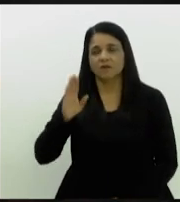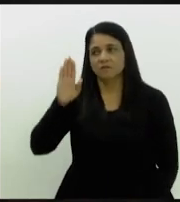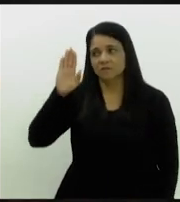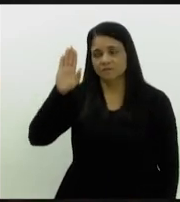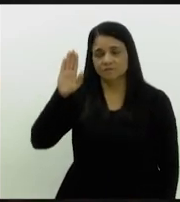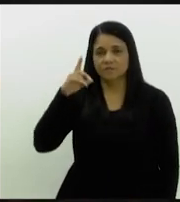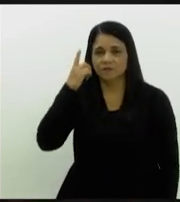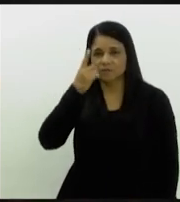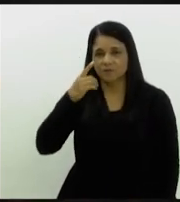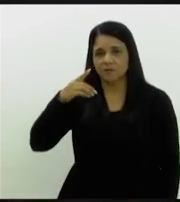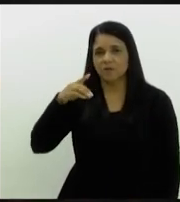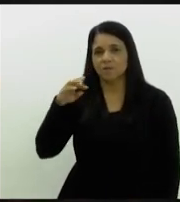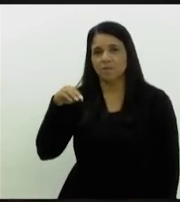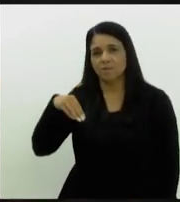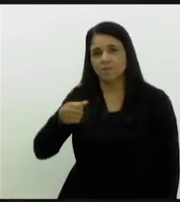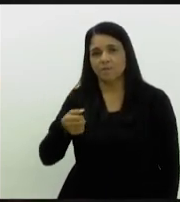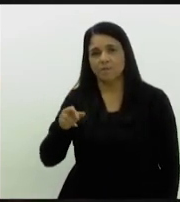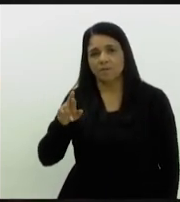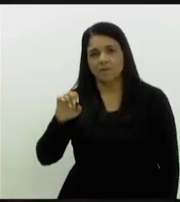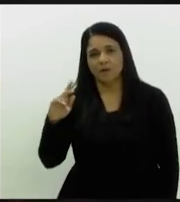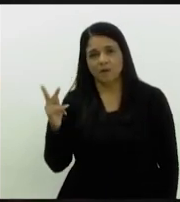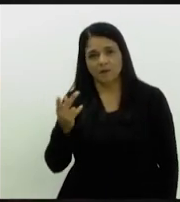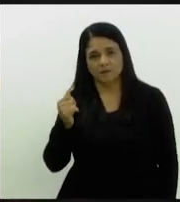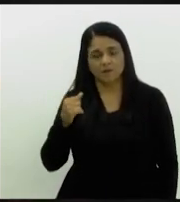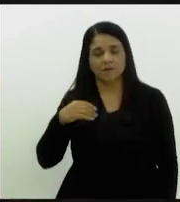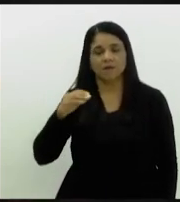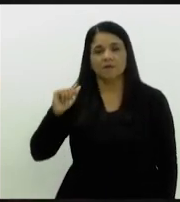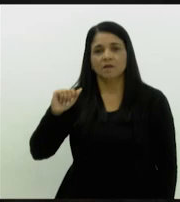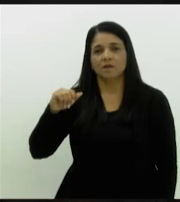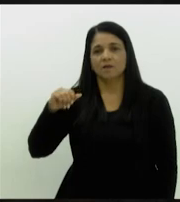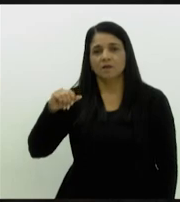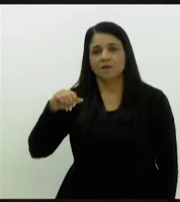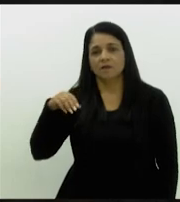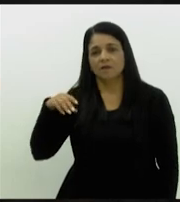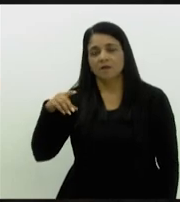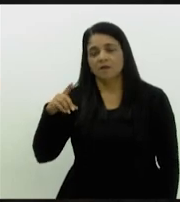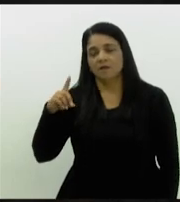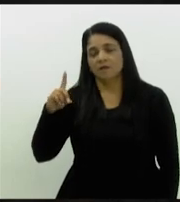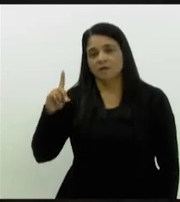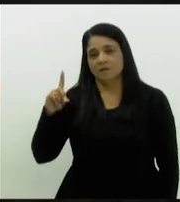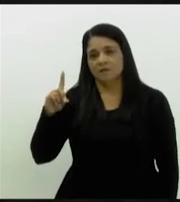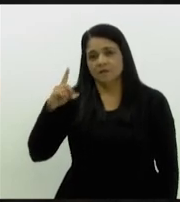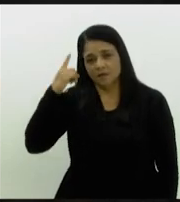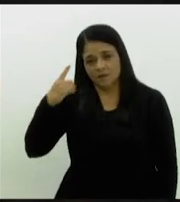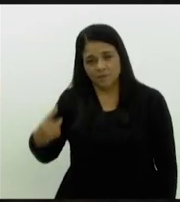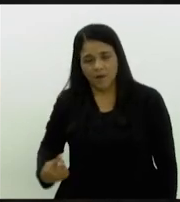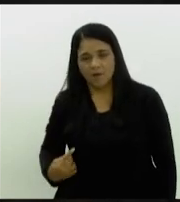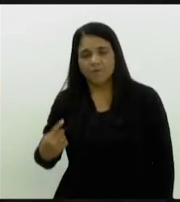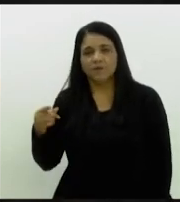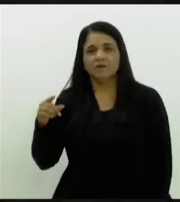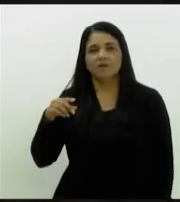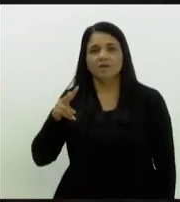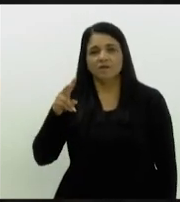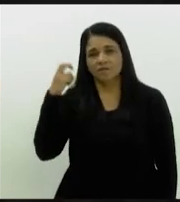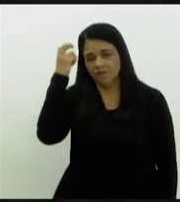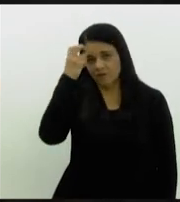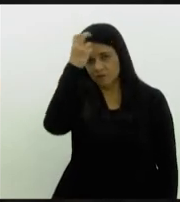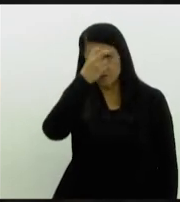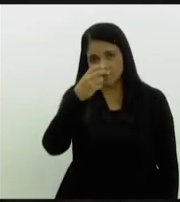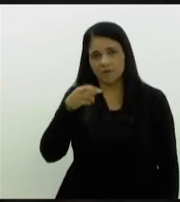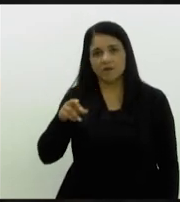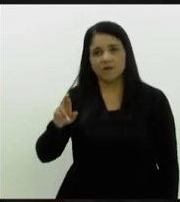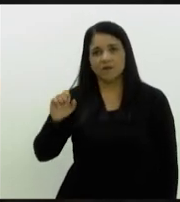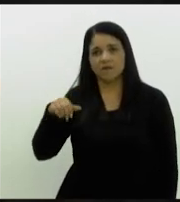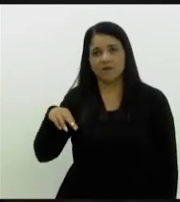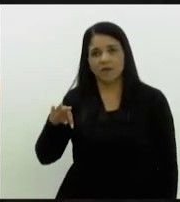Rocha, deputada Dani Balbi, deputado Jari, Élica, Mink, Renata Souza, Verônica, Renato Machado, Marina